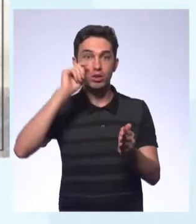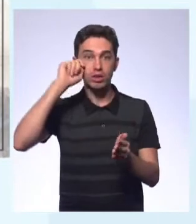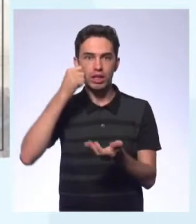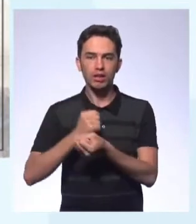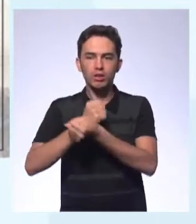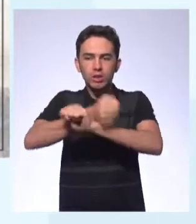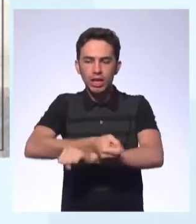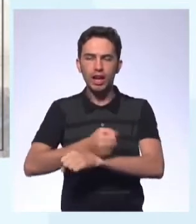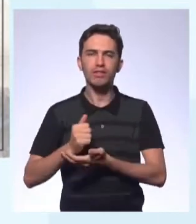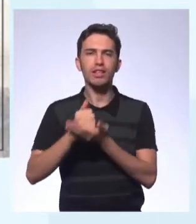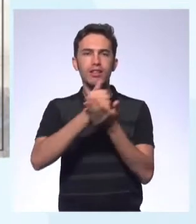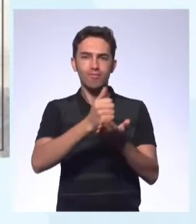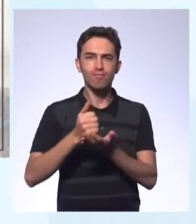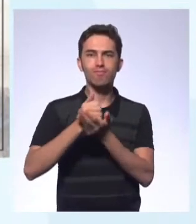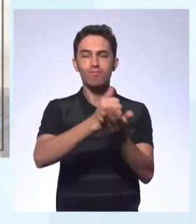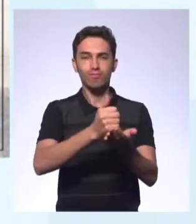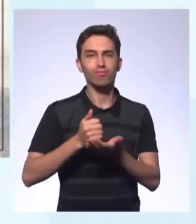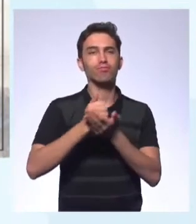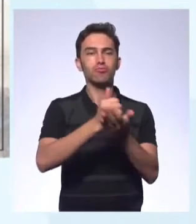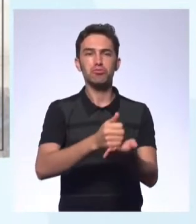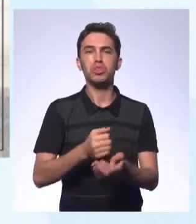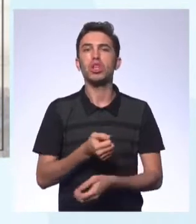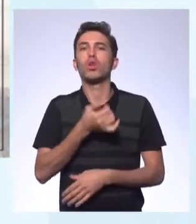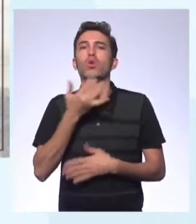que mais transportaram